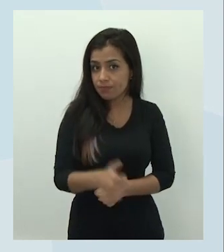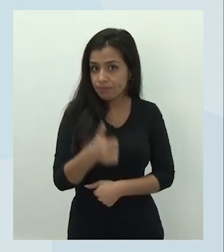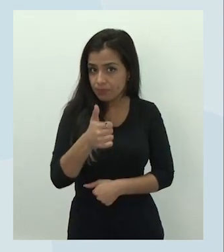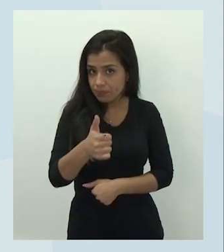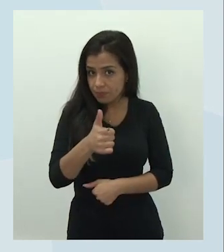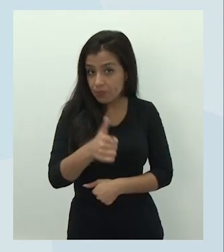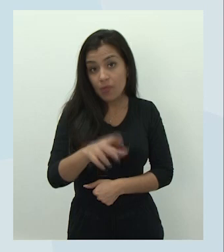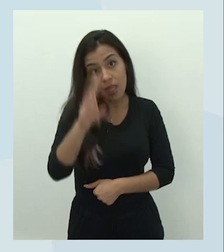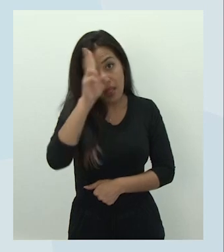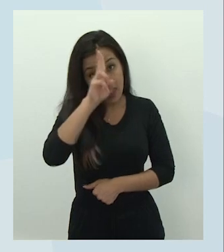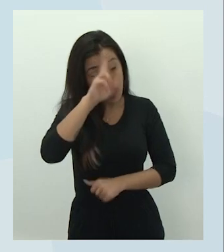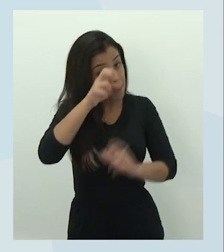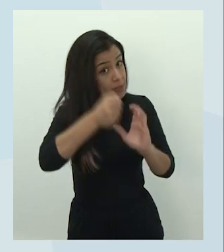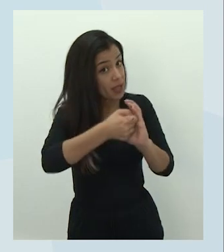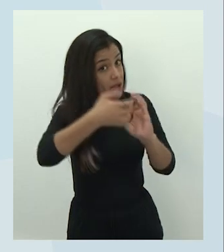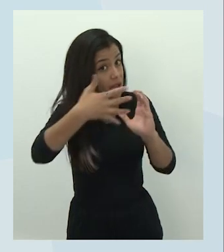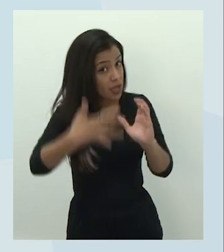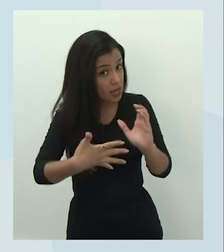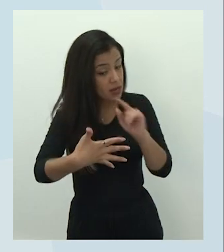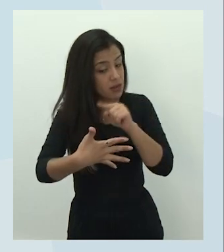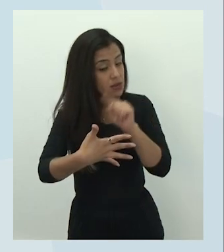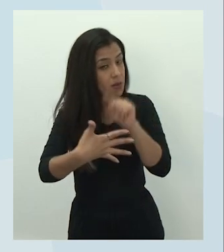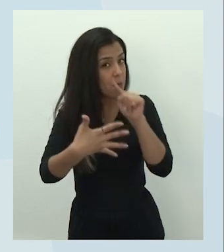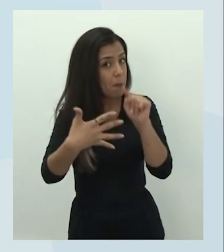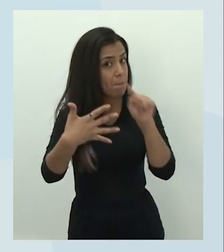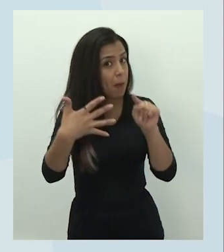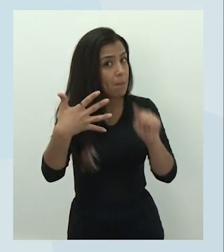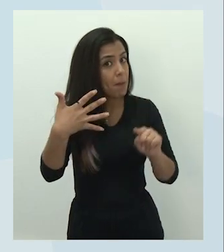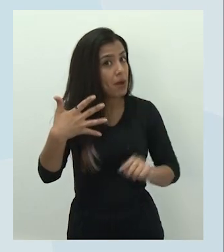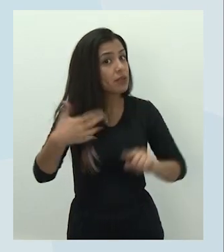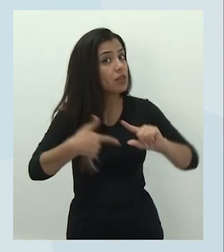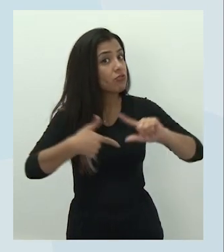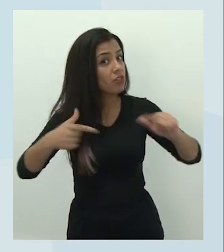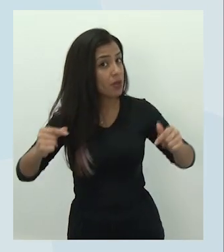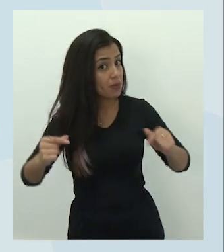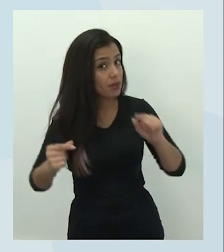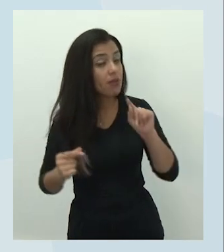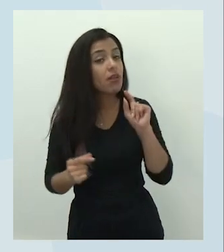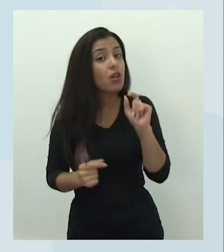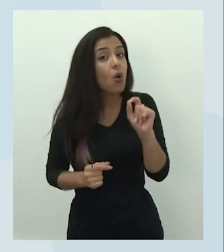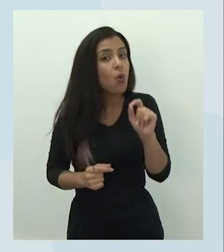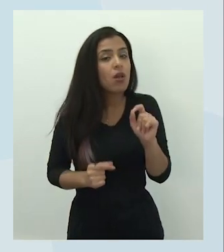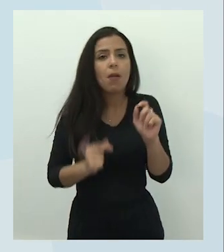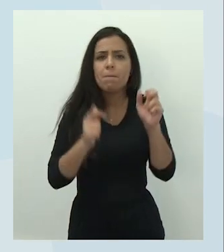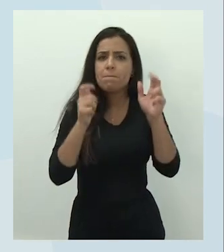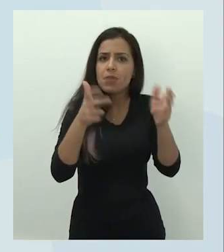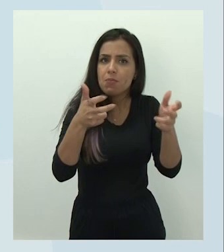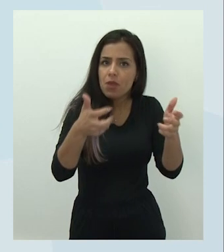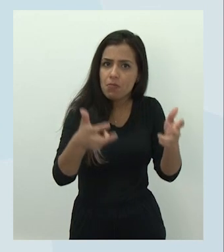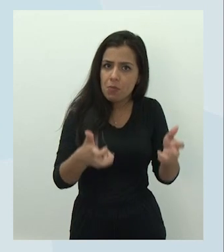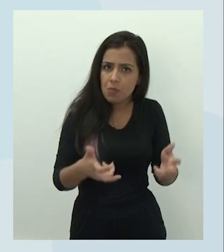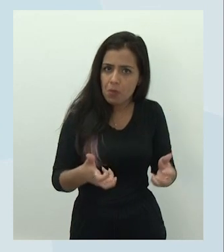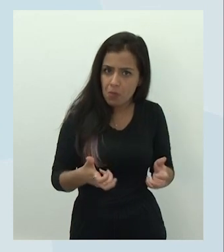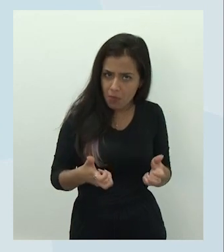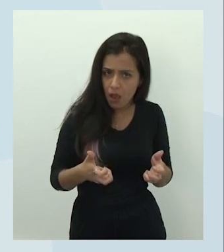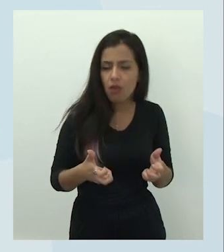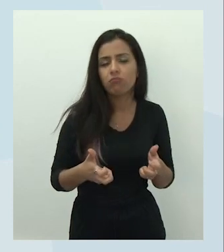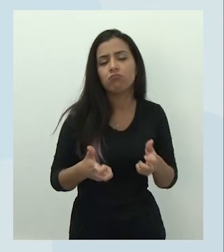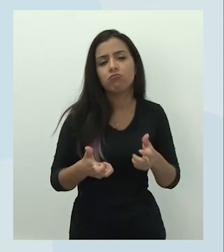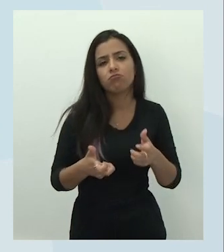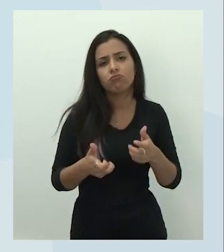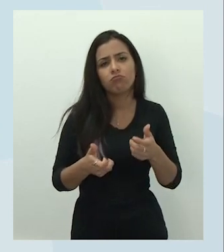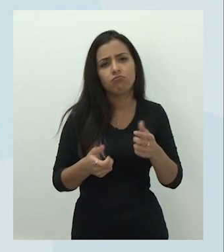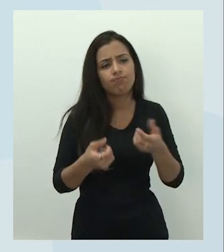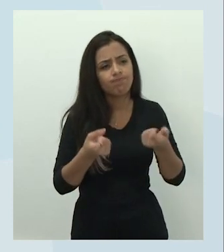lembrar as características do pensamento algébrico, vista lá no início, que é a percepção de irregularidades, identificação de